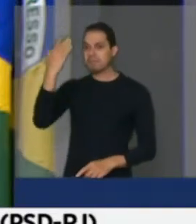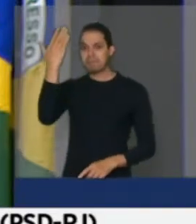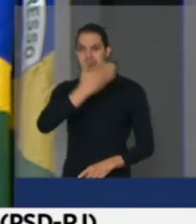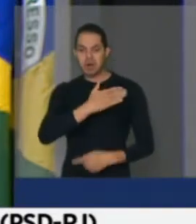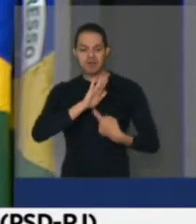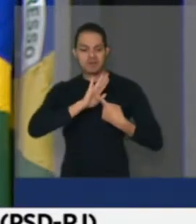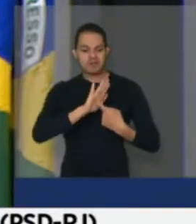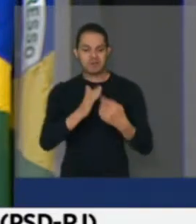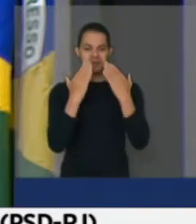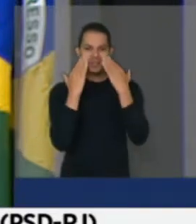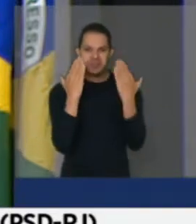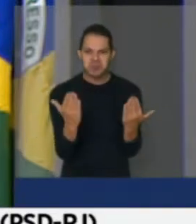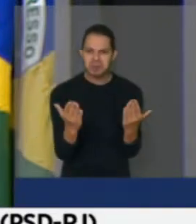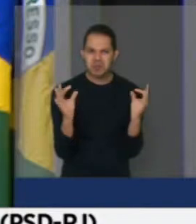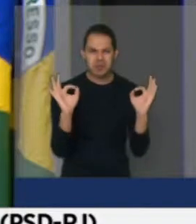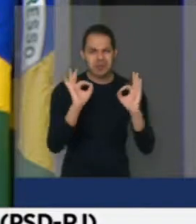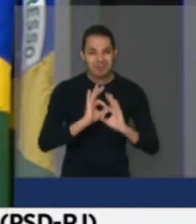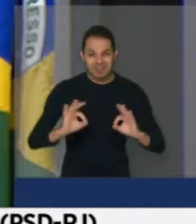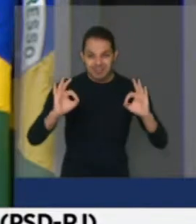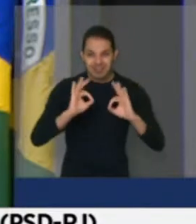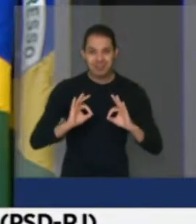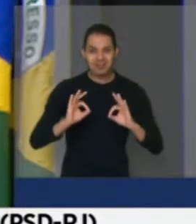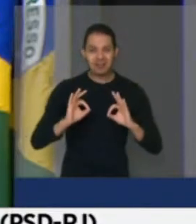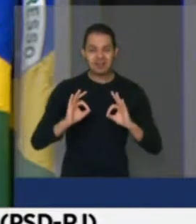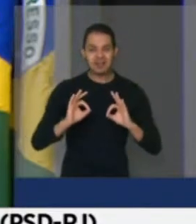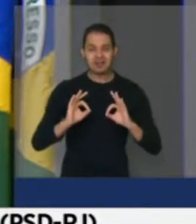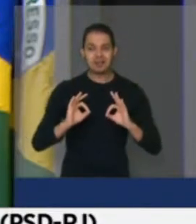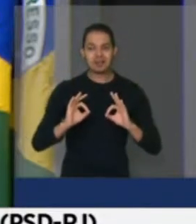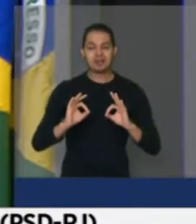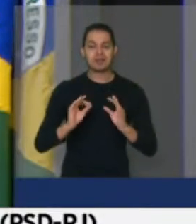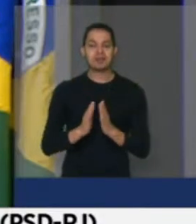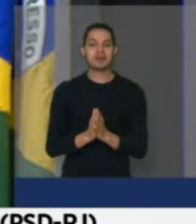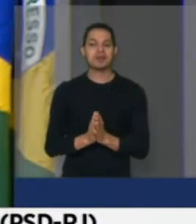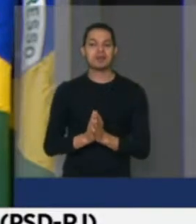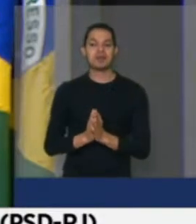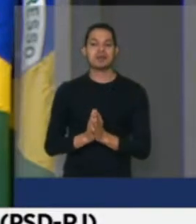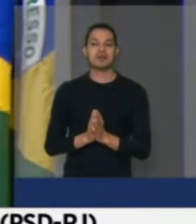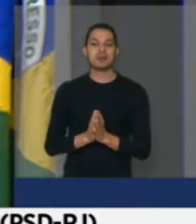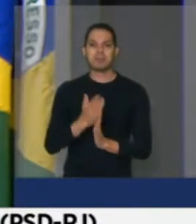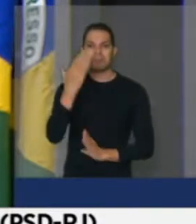do processo que traria a inocência dela.